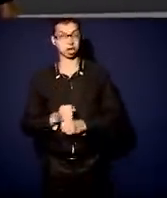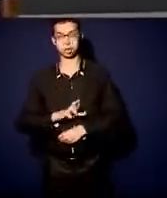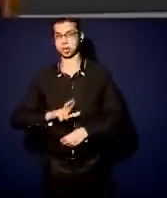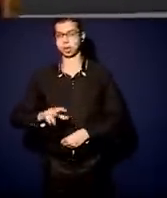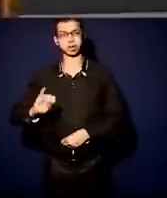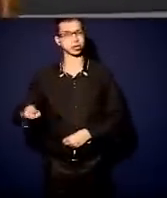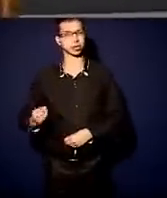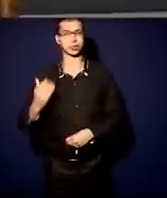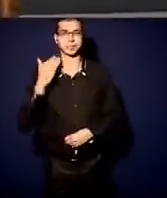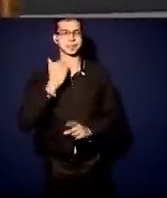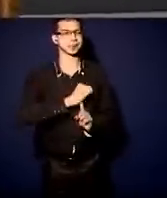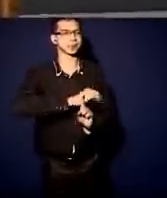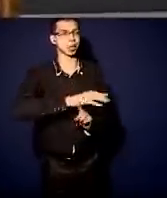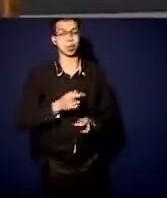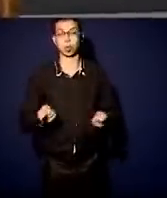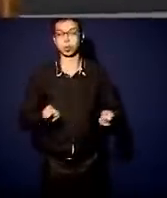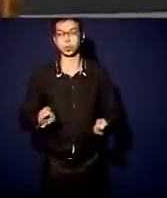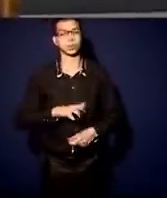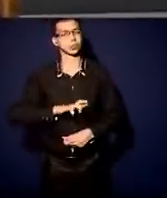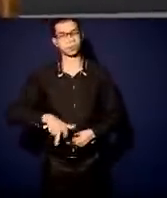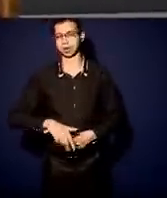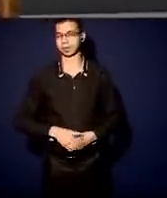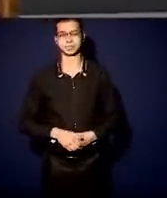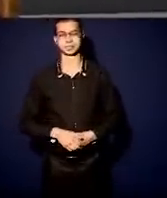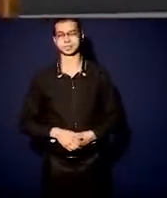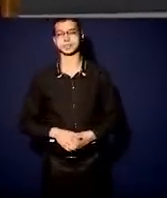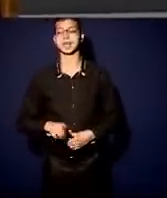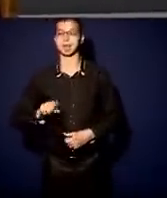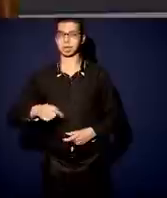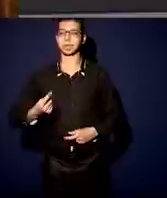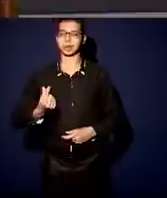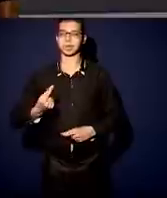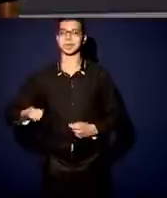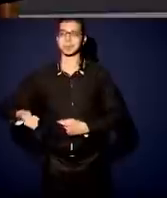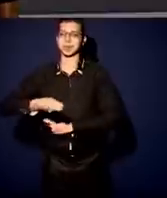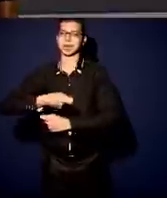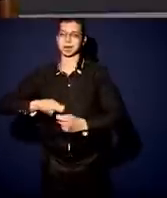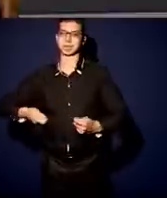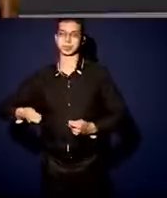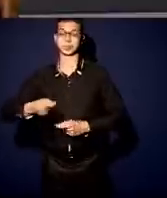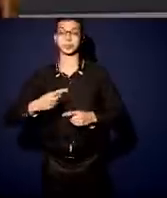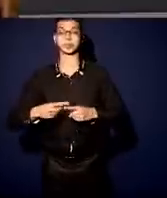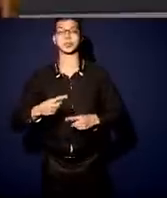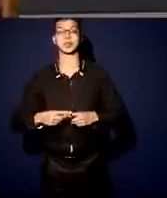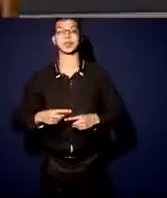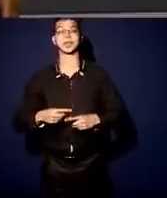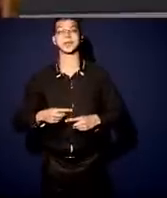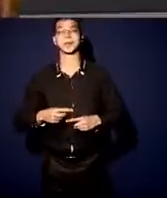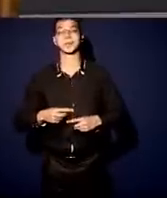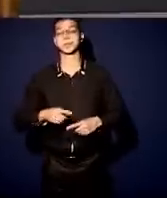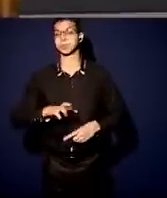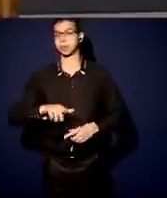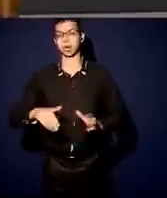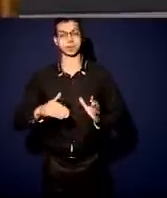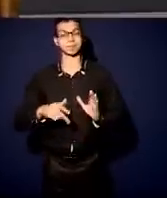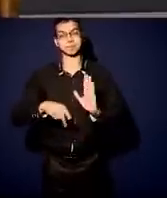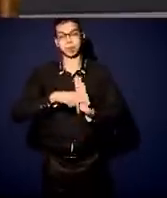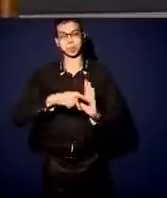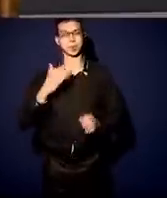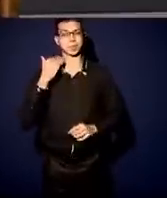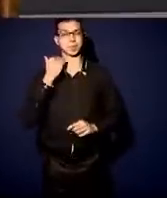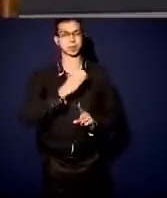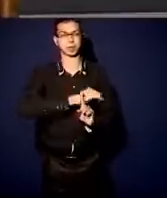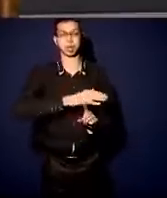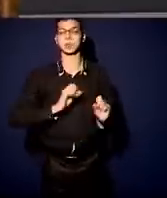é o desejo de cada um emprestar o governo e ter confiança que vai receber de volta então isso não é função de banco central Banco Central